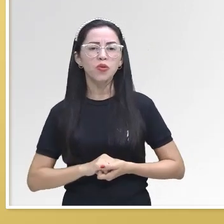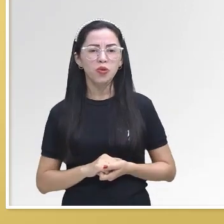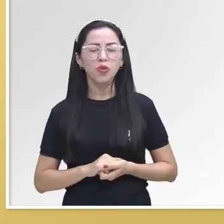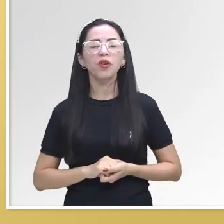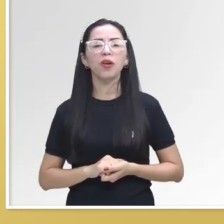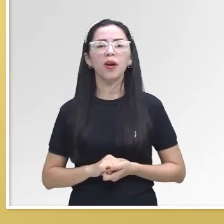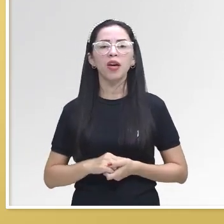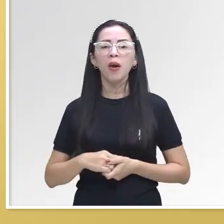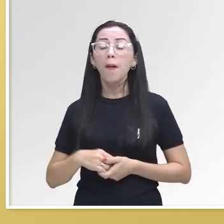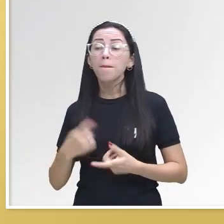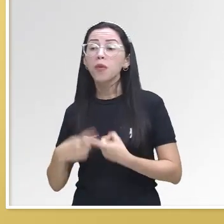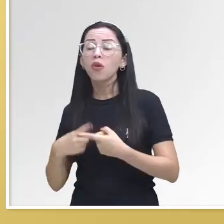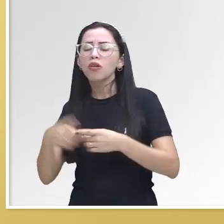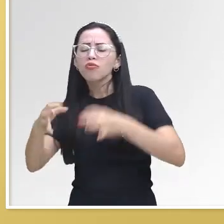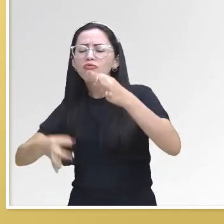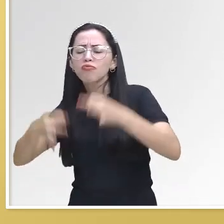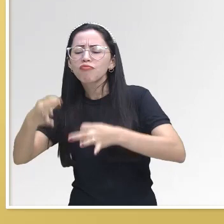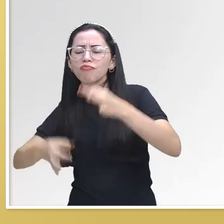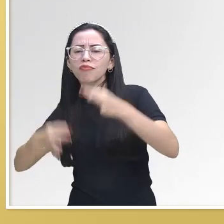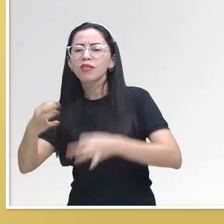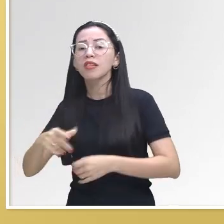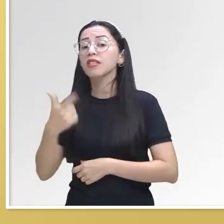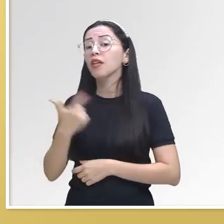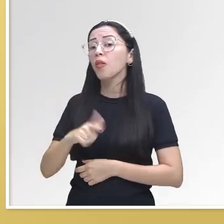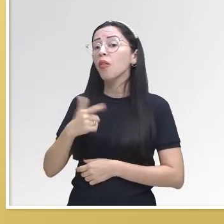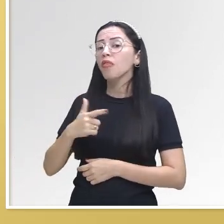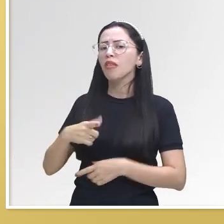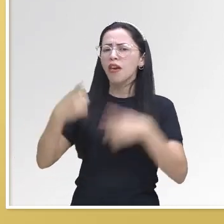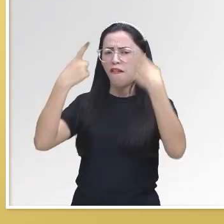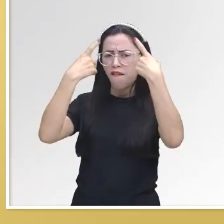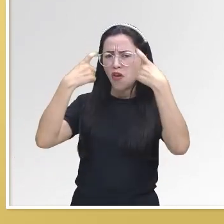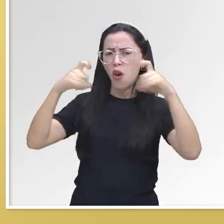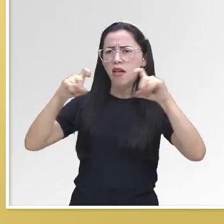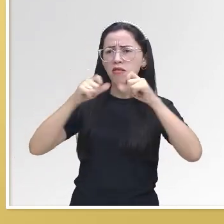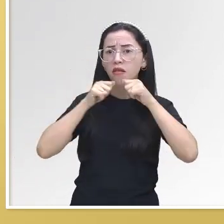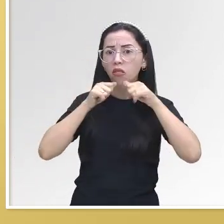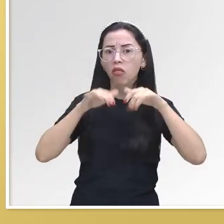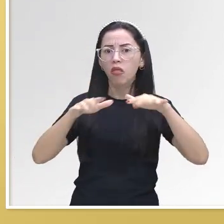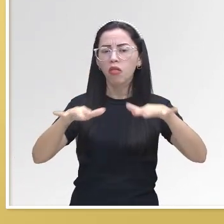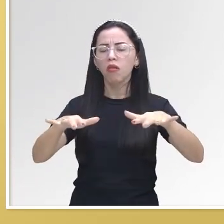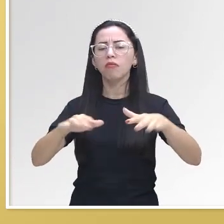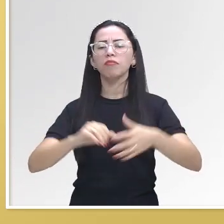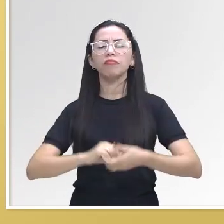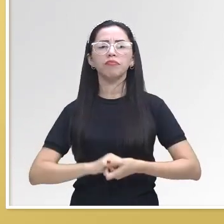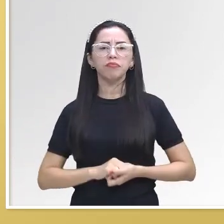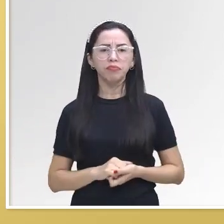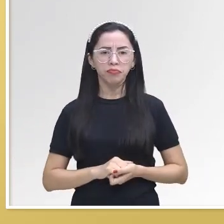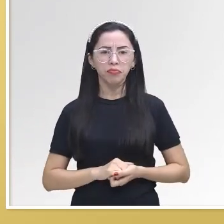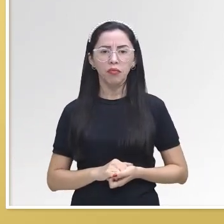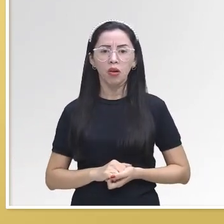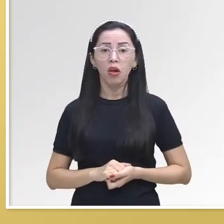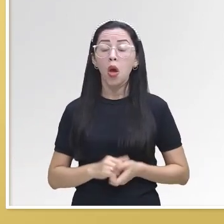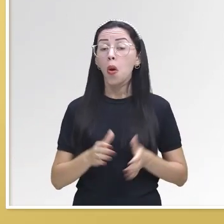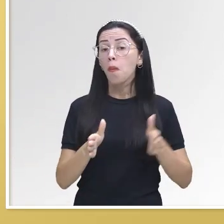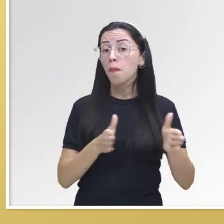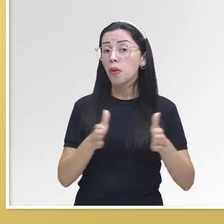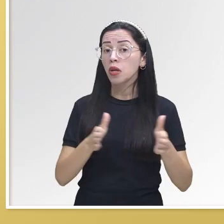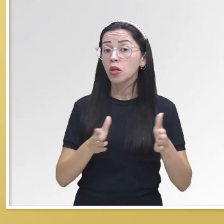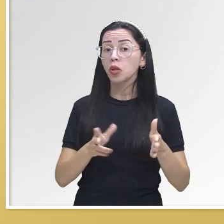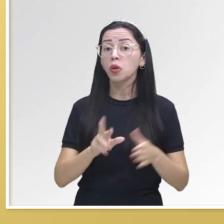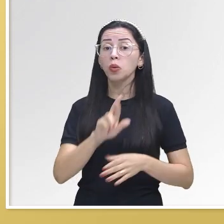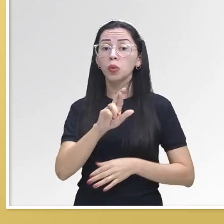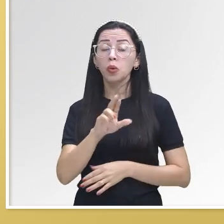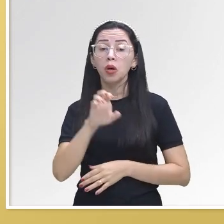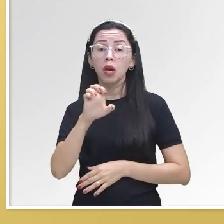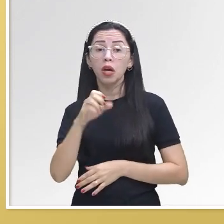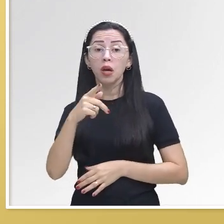injustiças sociais e violência espalharam-se pelo país. Iniciando o período republicano, leis